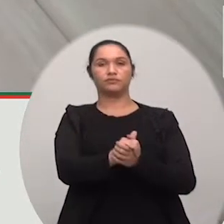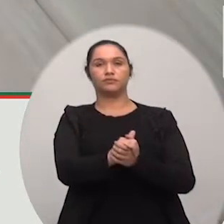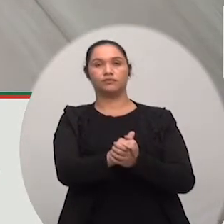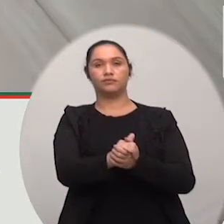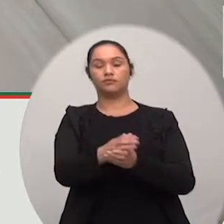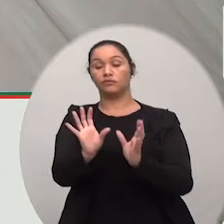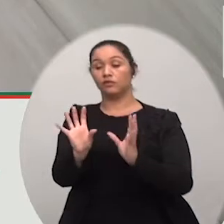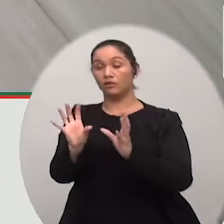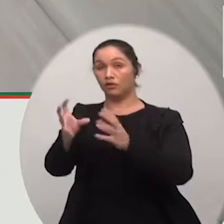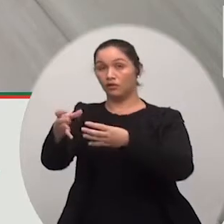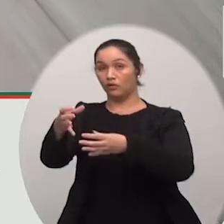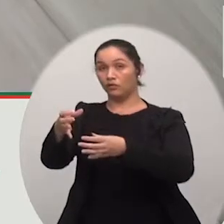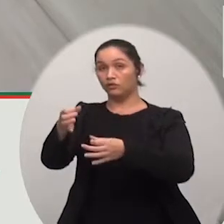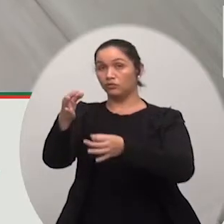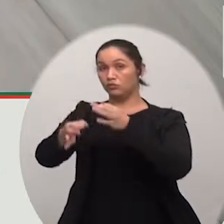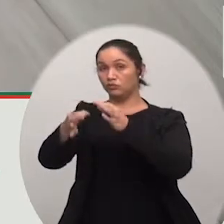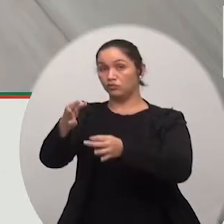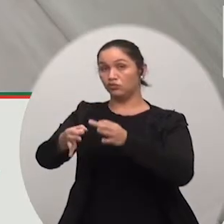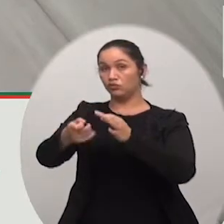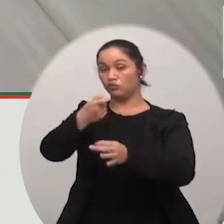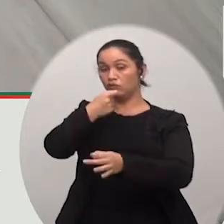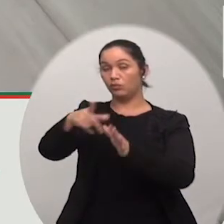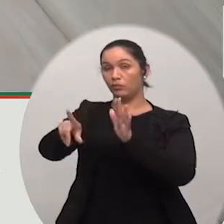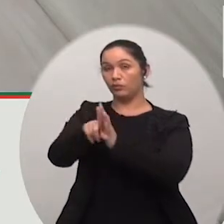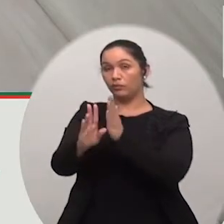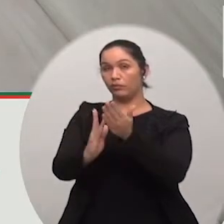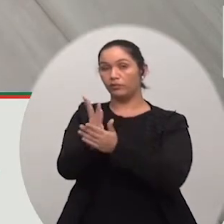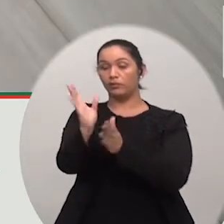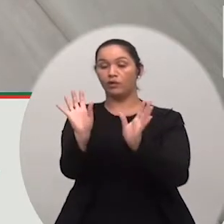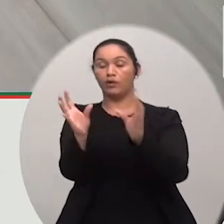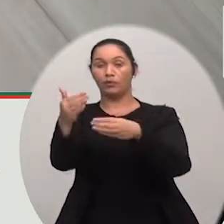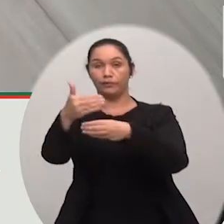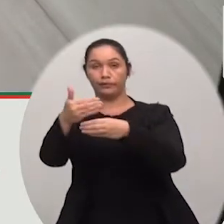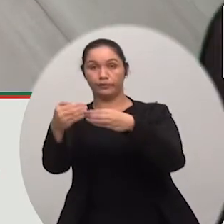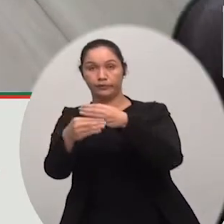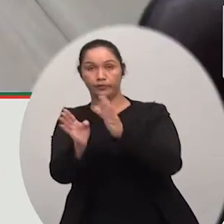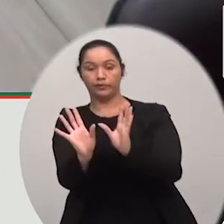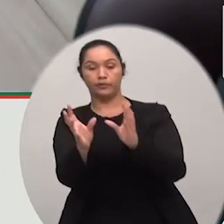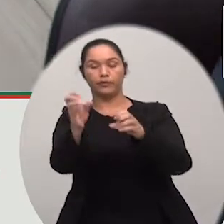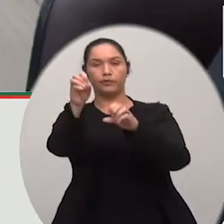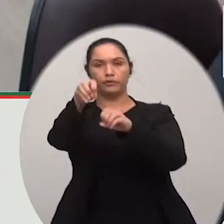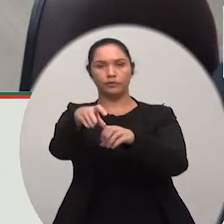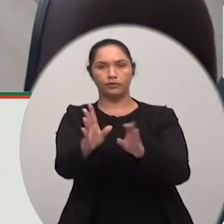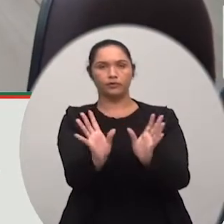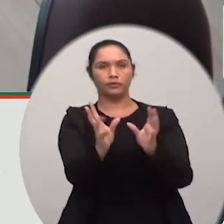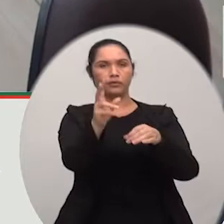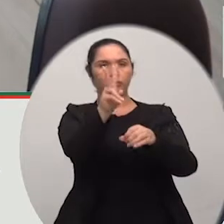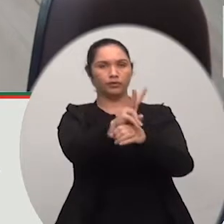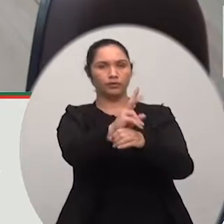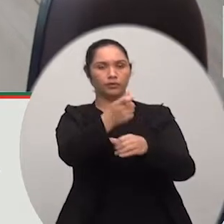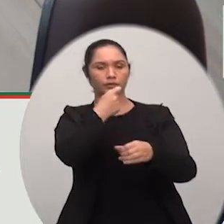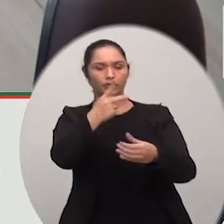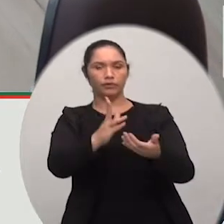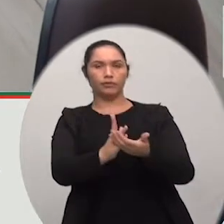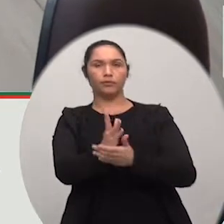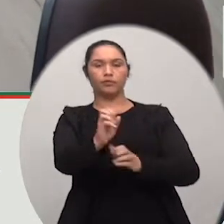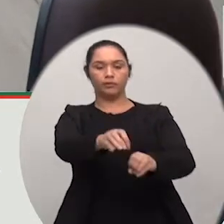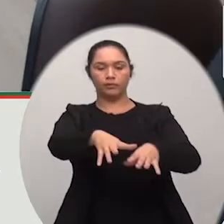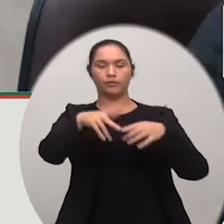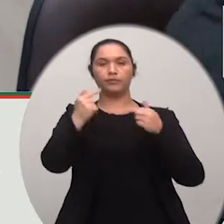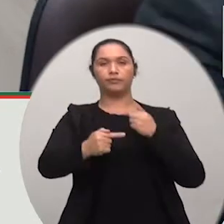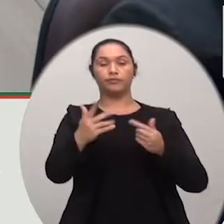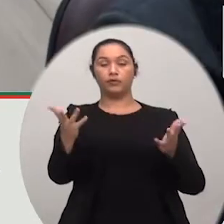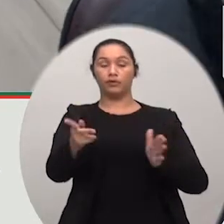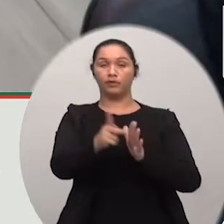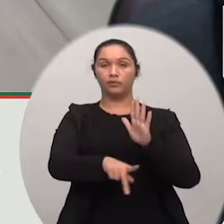legalidade e constitucionalidade. A Comissão de Obras, bem como de Educação e Fiscalização, opinaram pela aprovação encaminhando-se à deliberação do plenário. Está